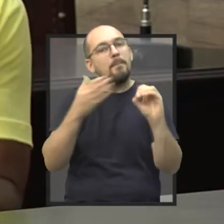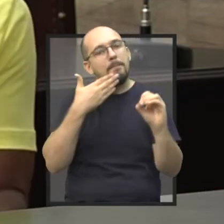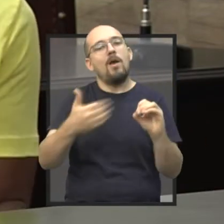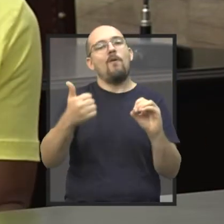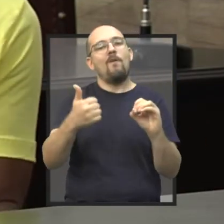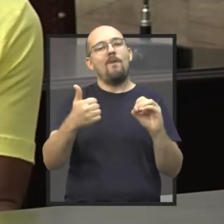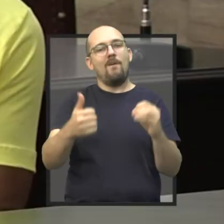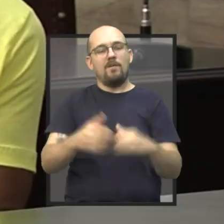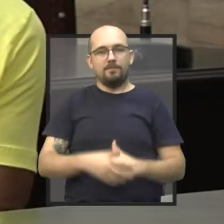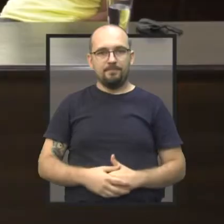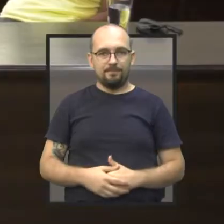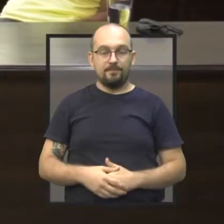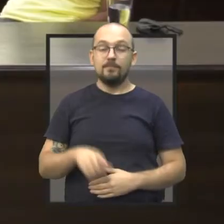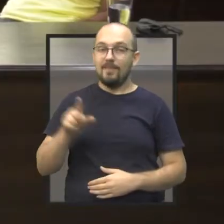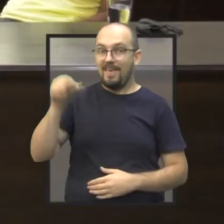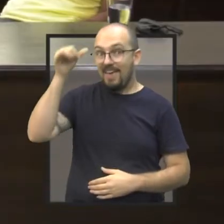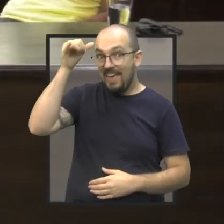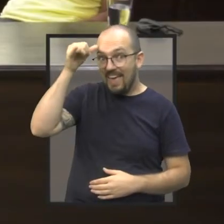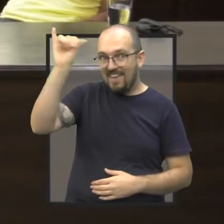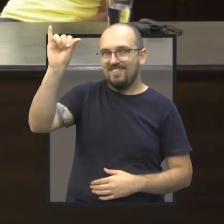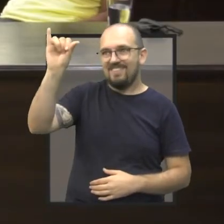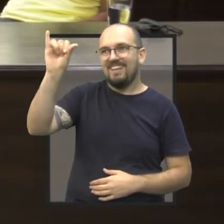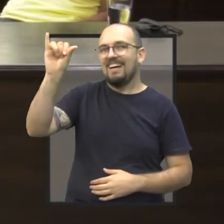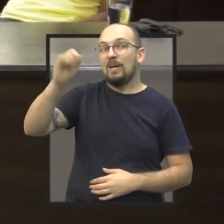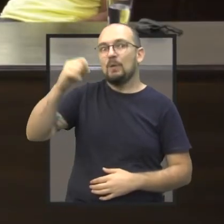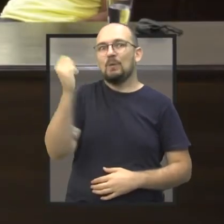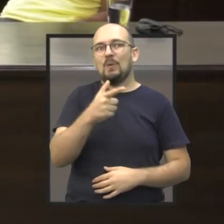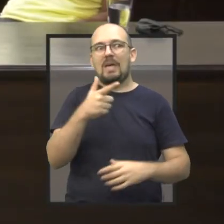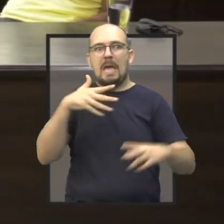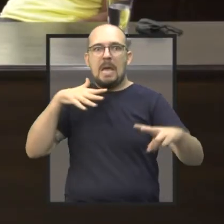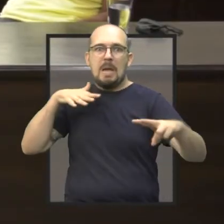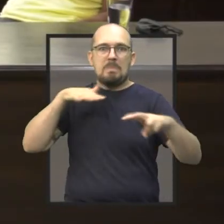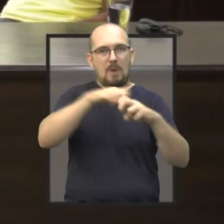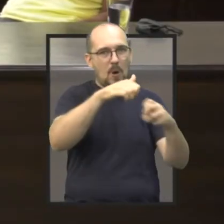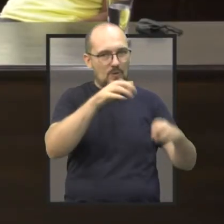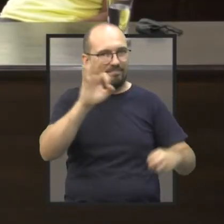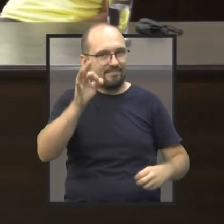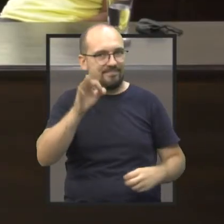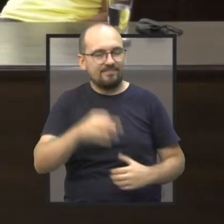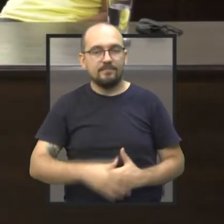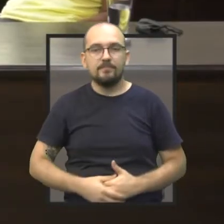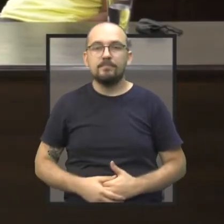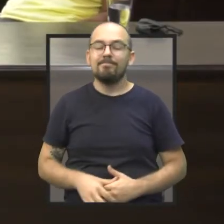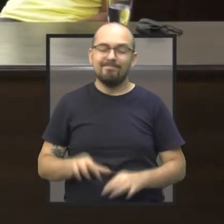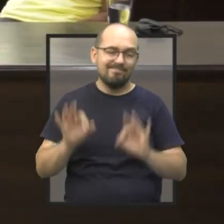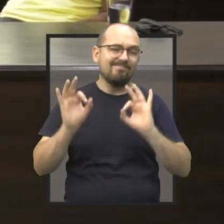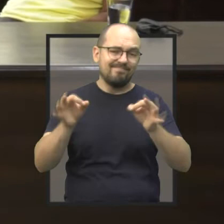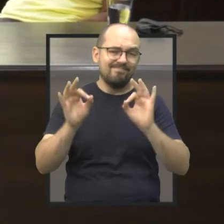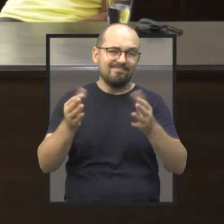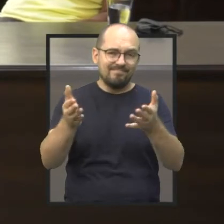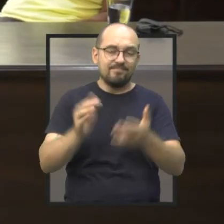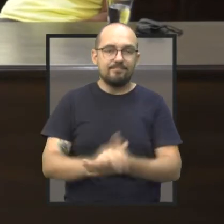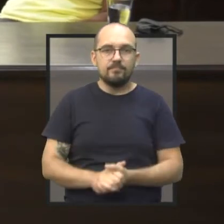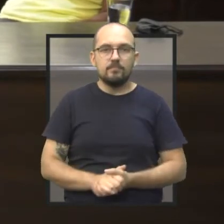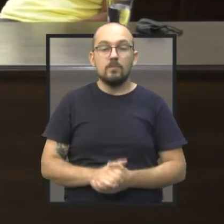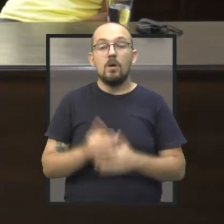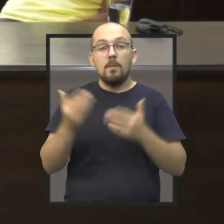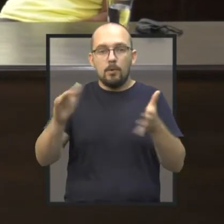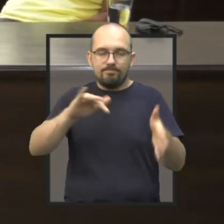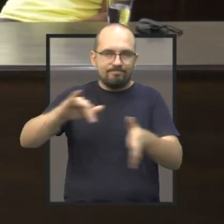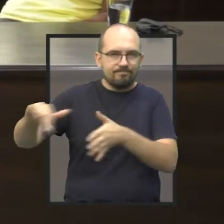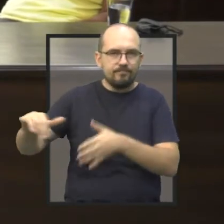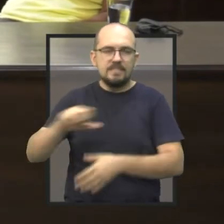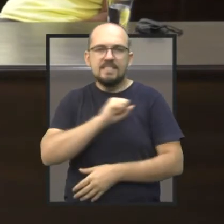escapar, melhor se é. Prevenir é melhor do que remediar. Exatamente. Né? Bom, Sabará, o senhor fez também um